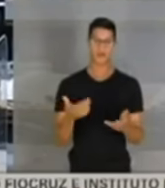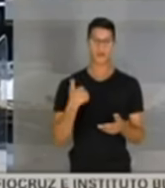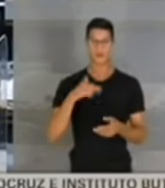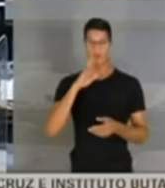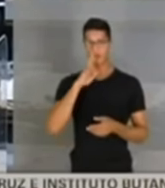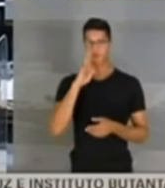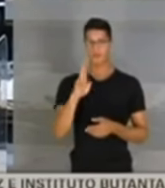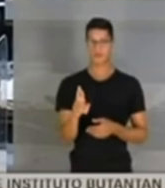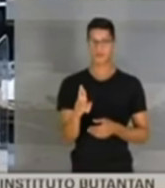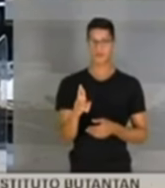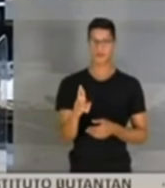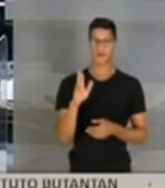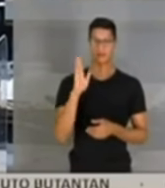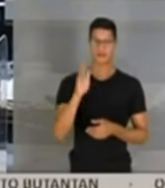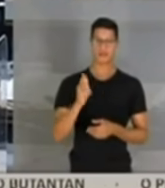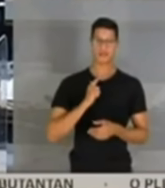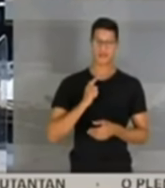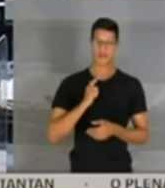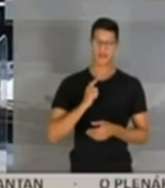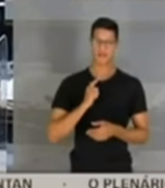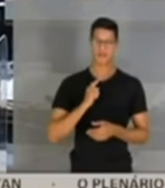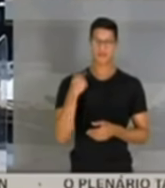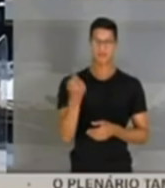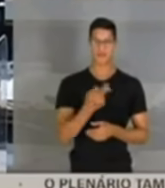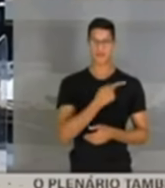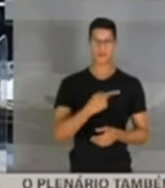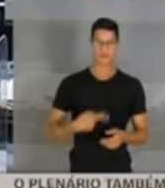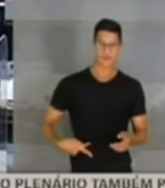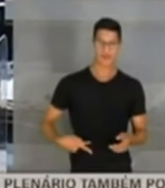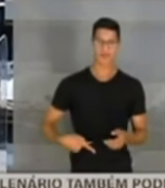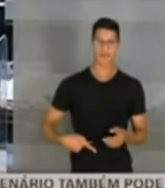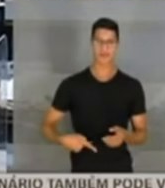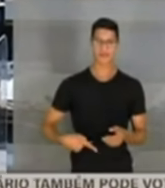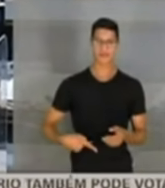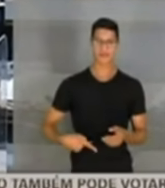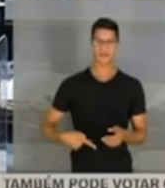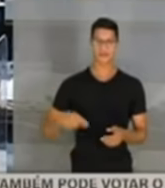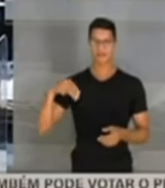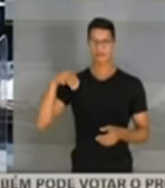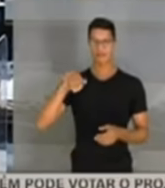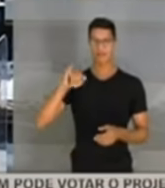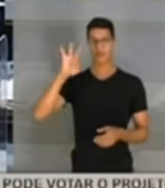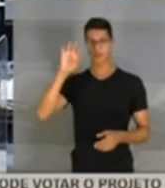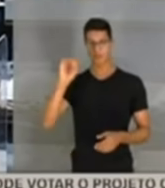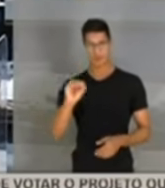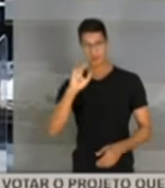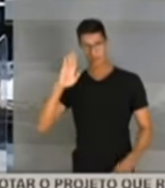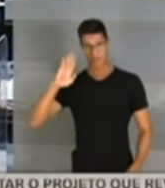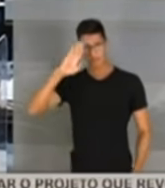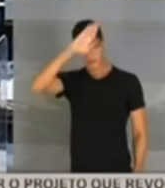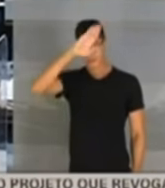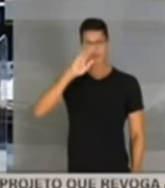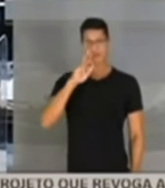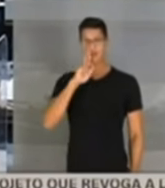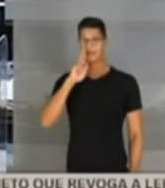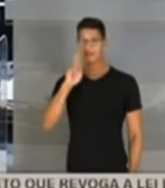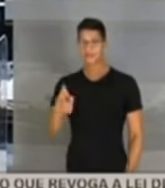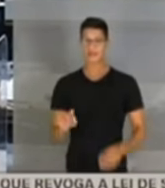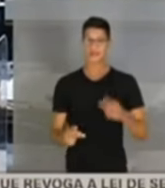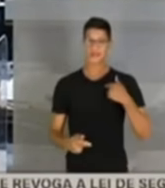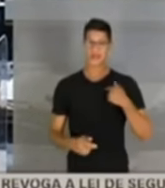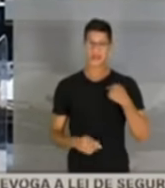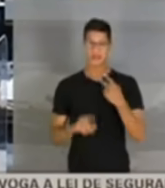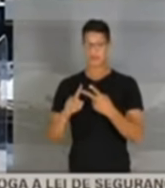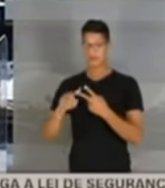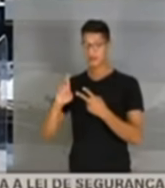Eu ia responder o nosso presidente, mito, Bolsonaro, dizendo que eu e o Renan é